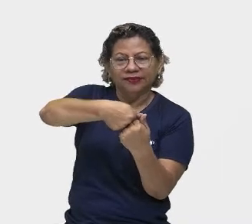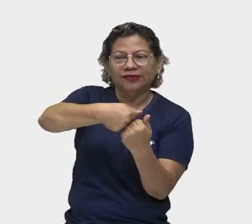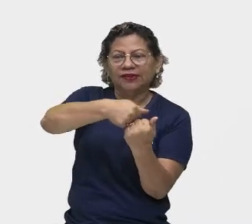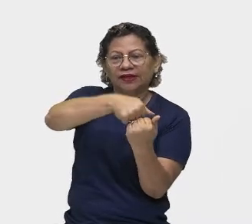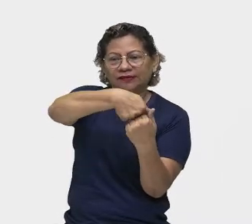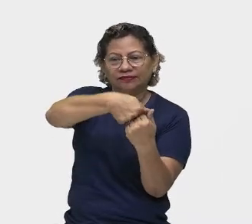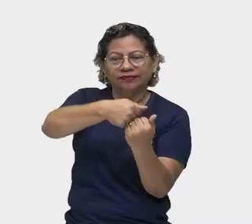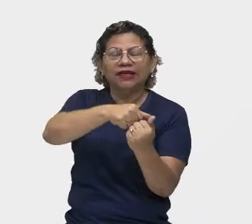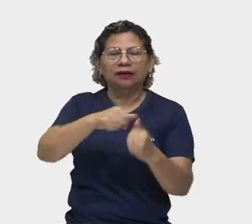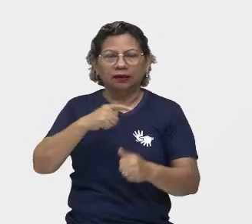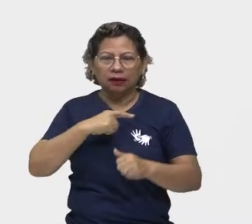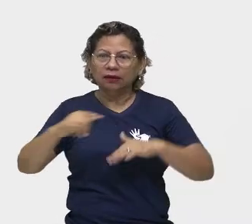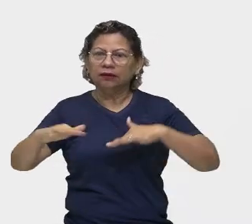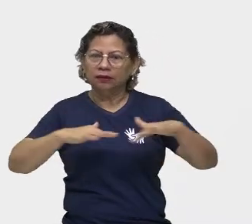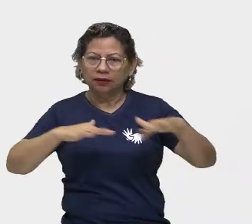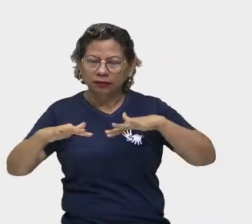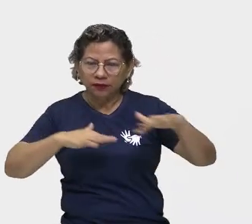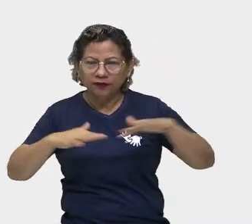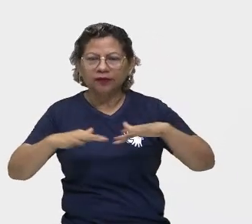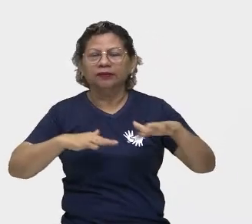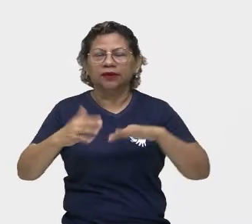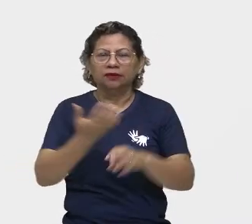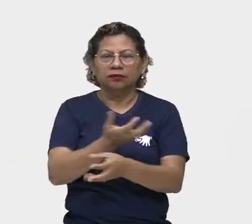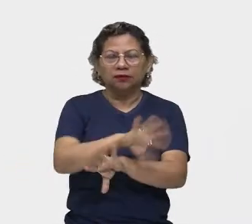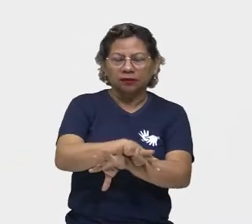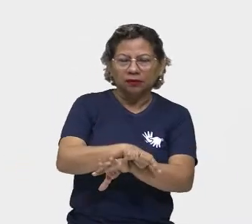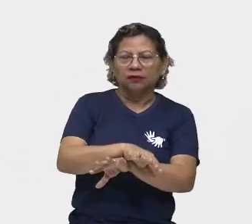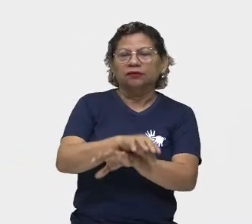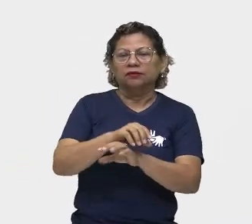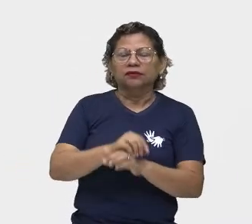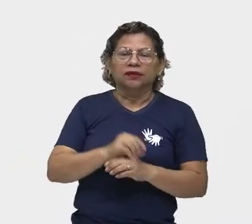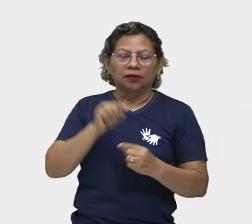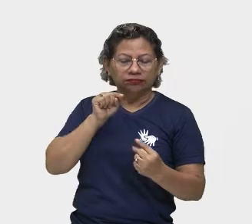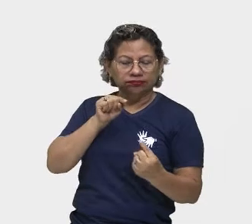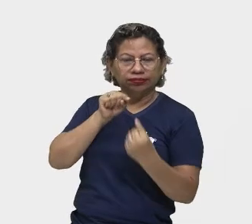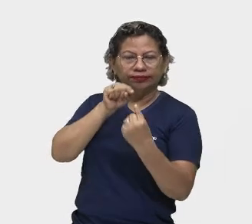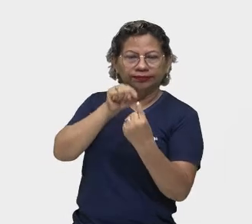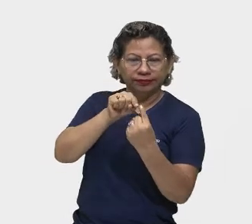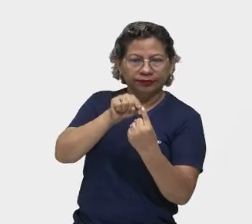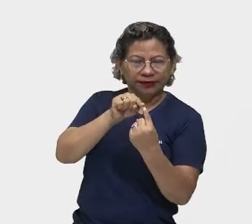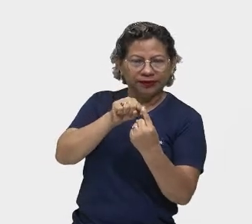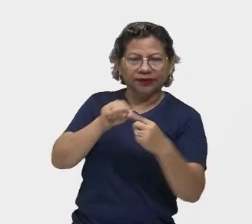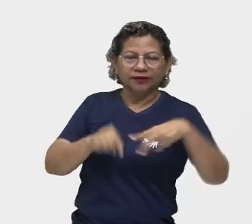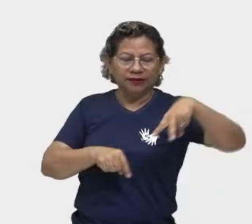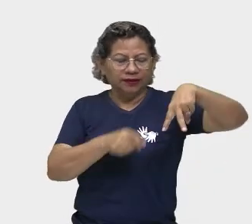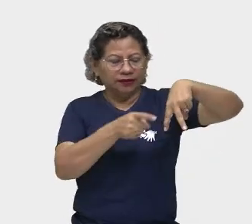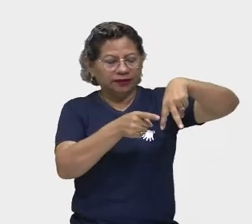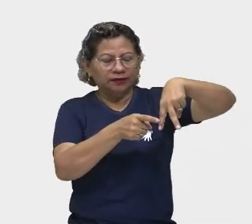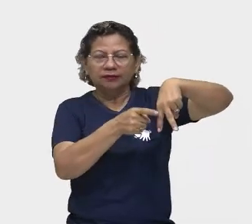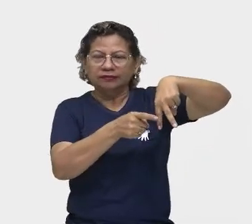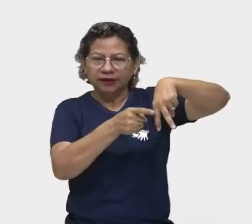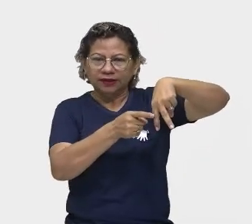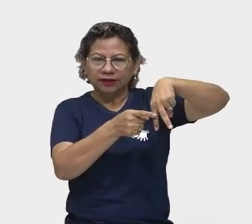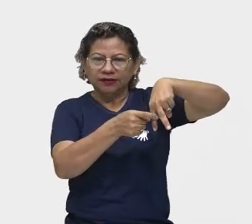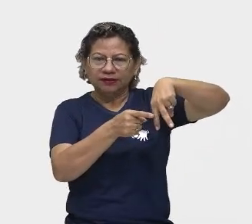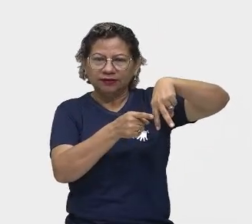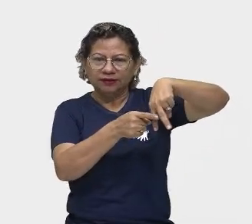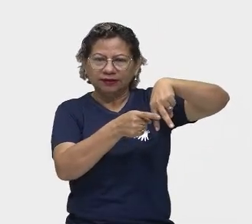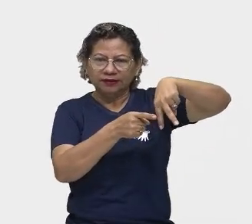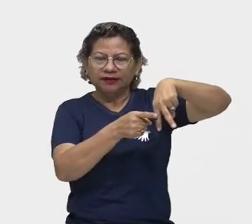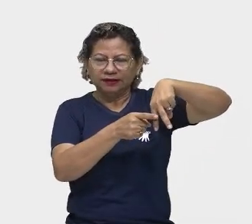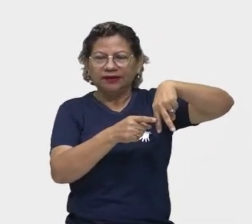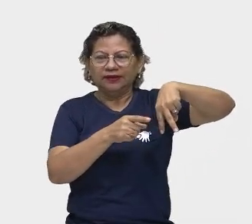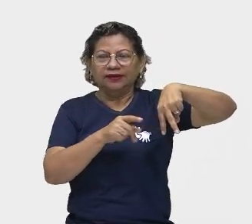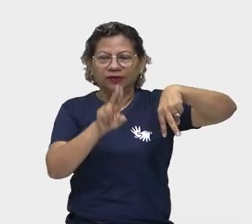estrutura óssea de cartilagem de ligamento que fazem parte ali do nosso joelho Esse é o cio da frente não é